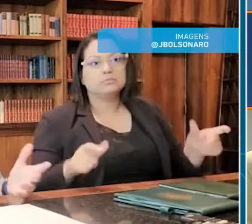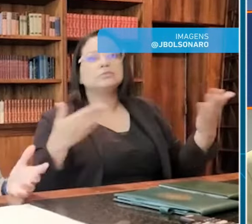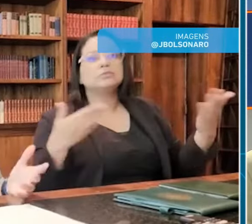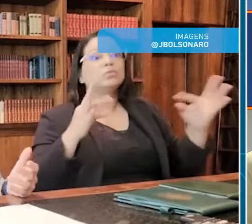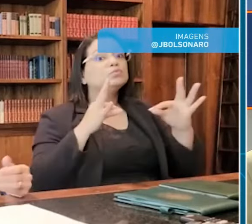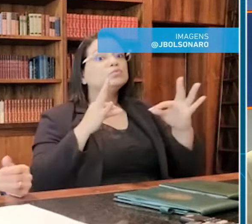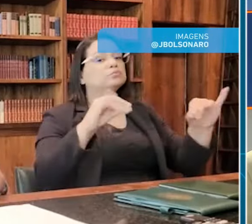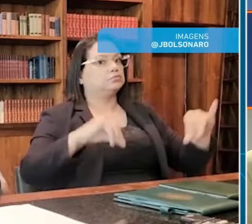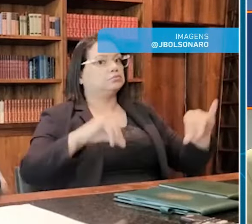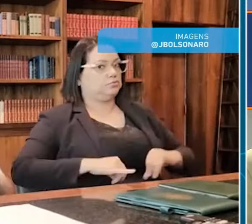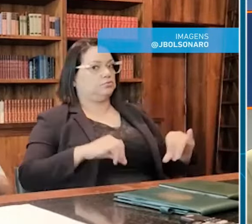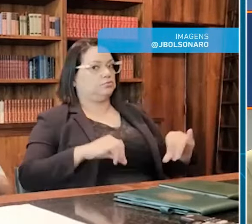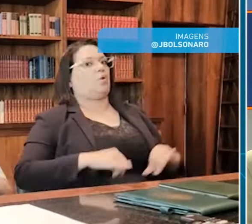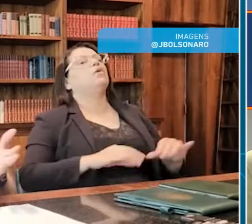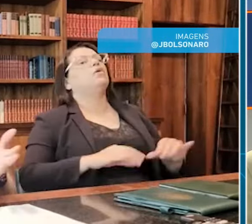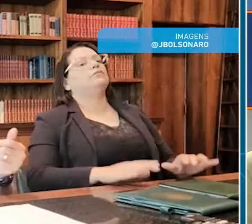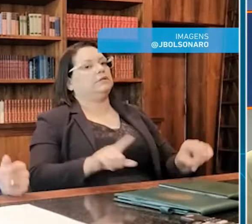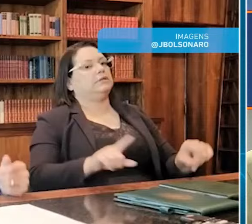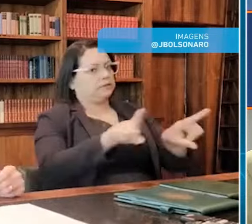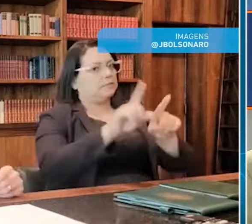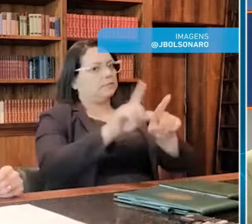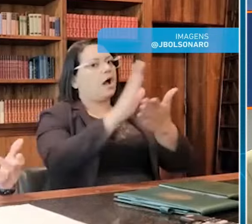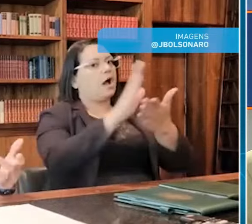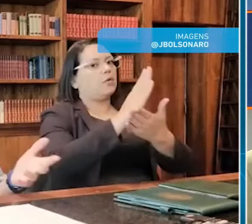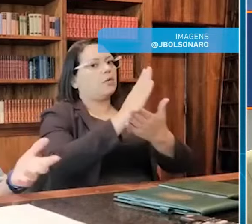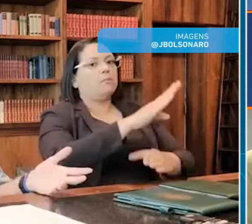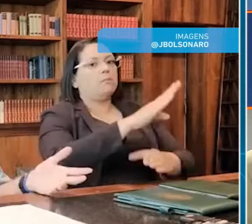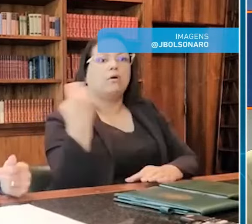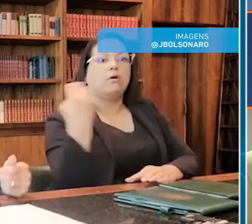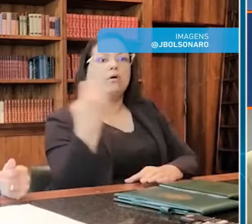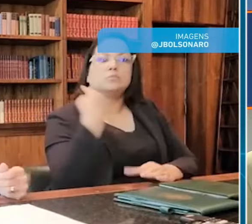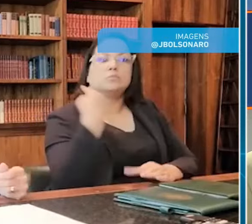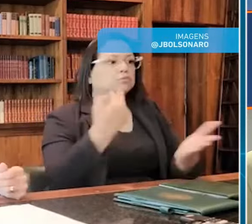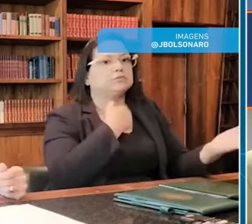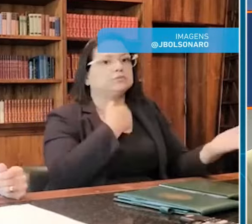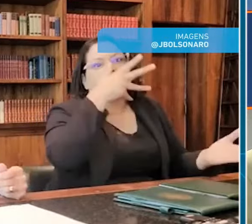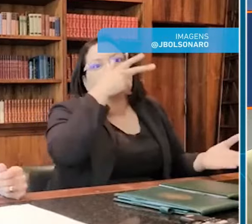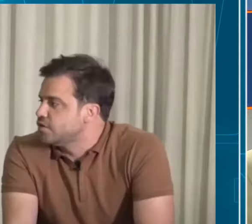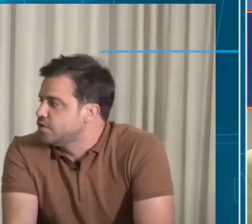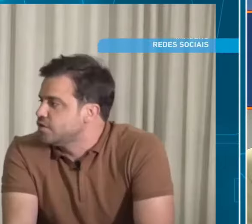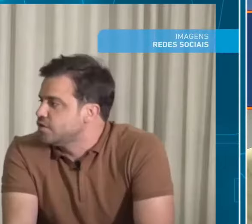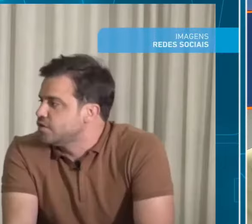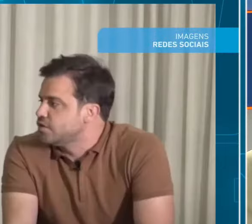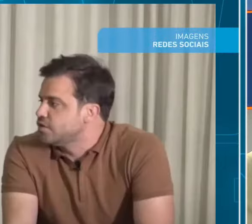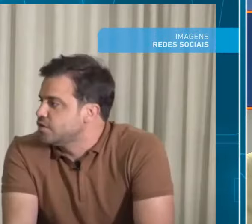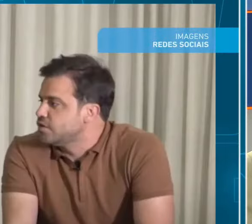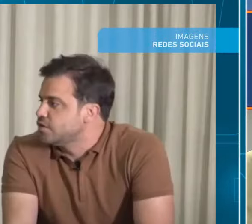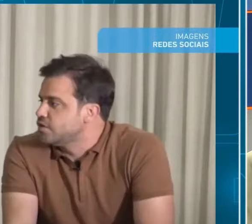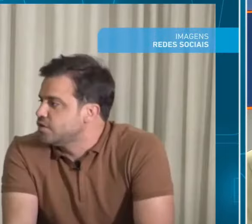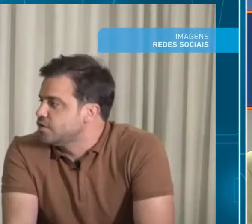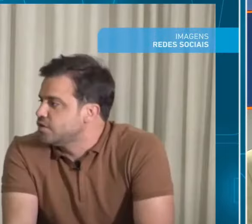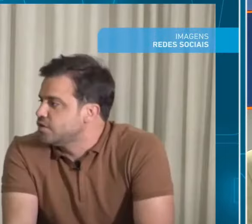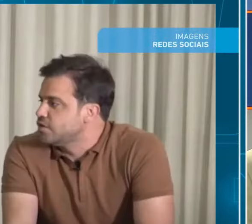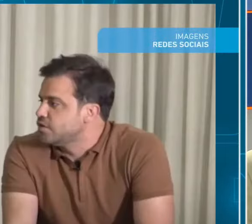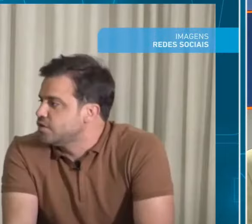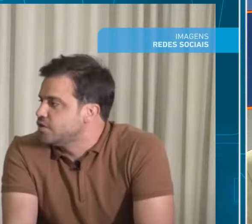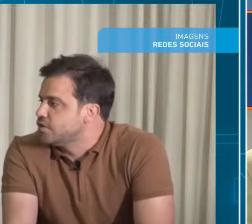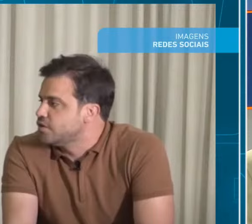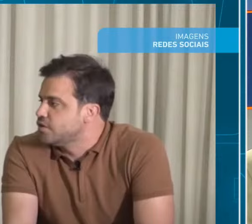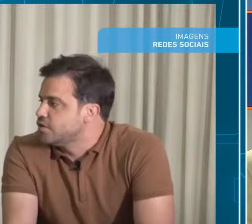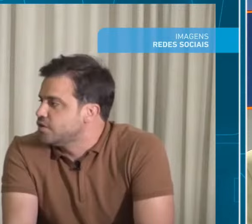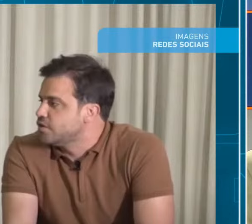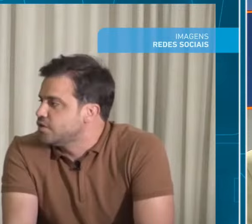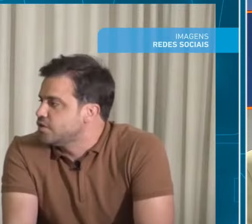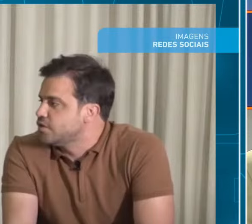República, que continuou. Recentemente eu recebi o Pablo Marçal, tivemos uma conversa reservada e cordial. Entreguei uma